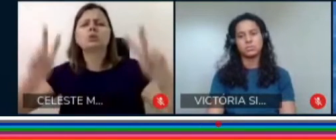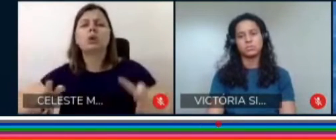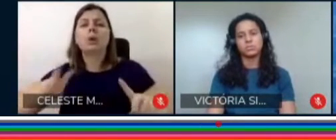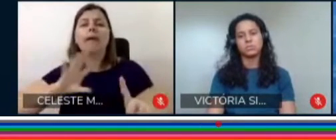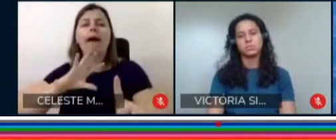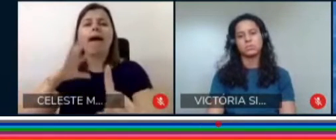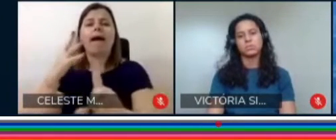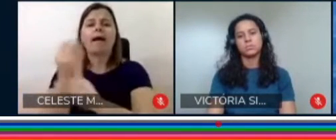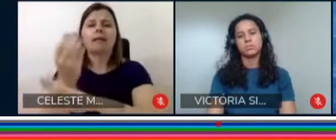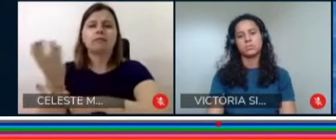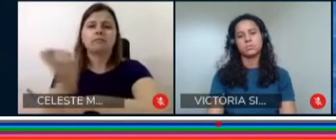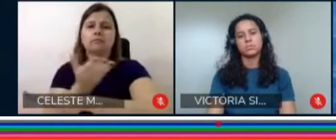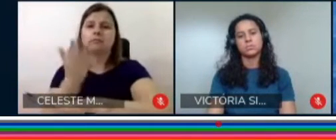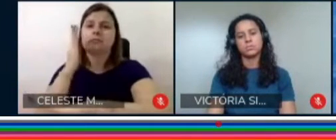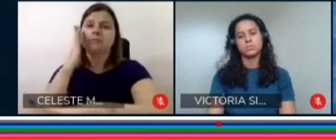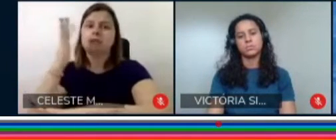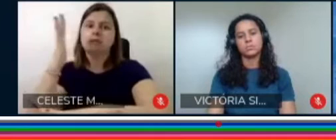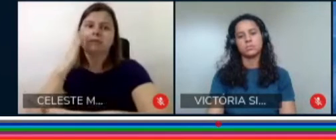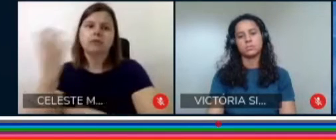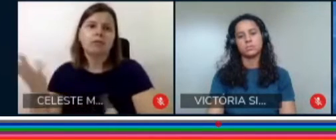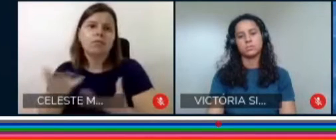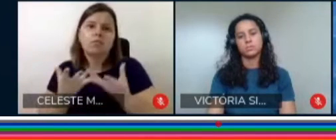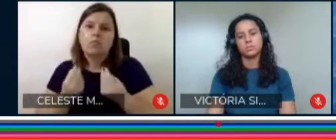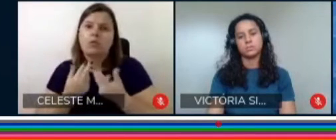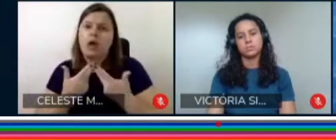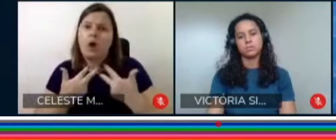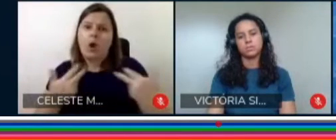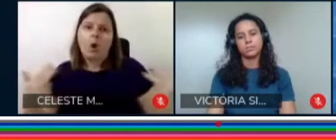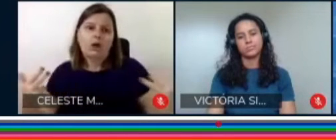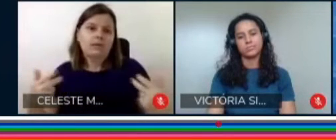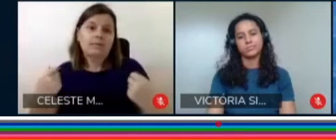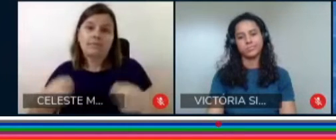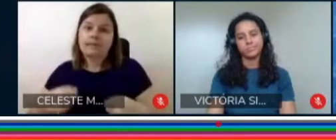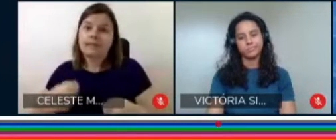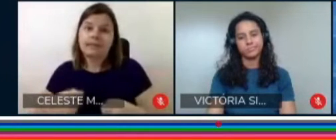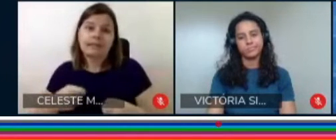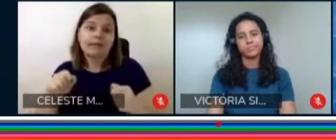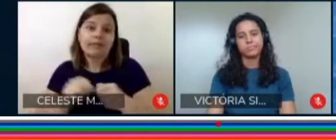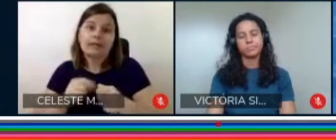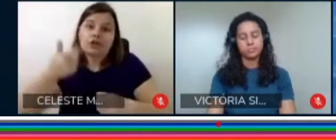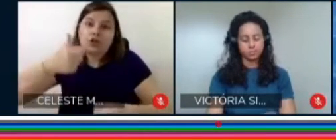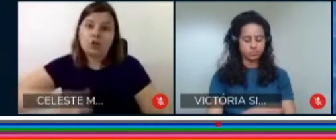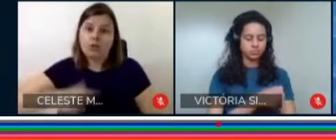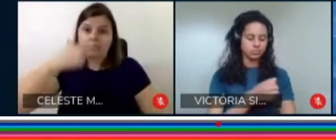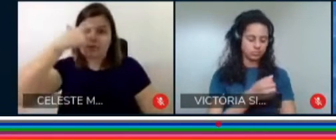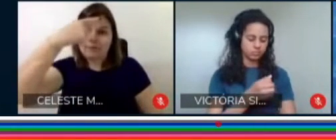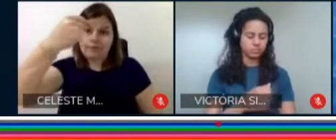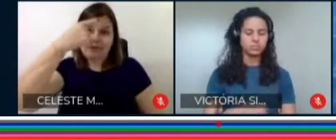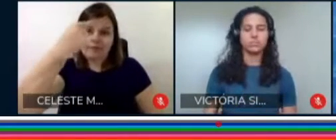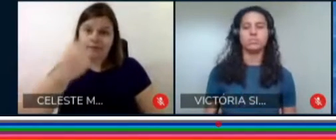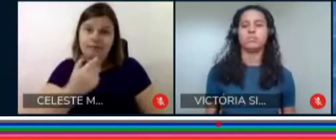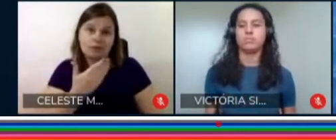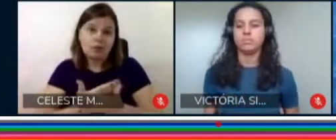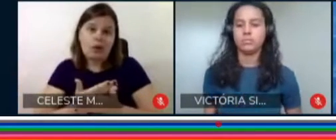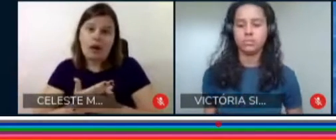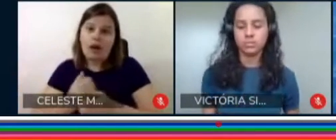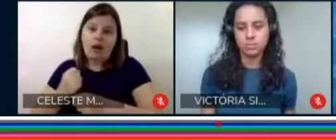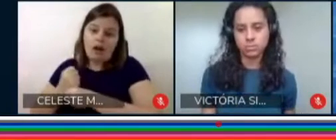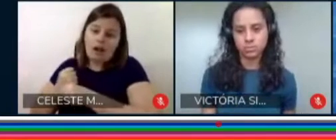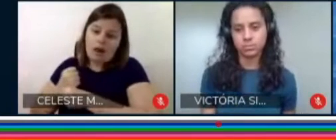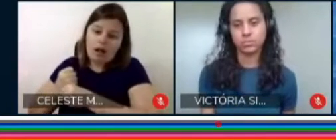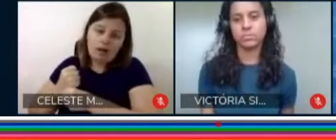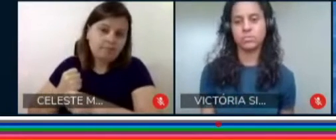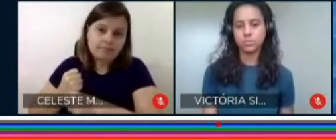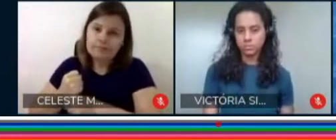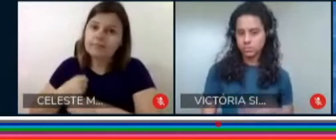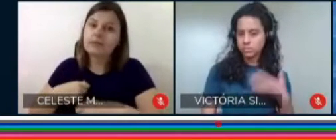o tamanho da arte contemporânea, a pessoa vai precisar de uma nova graduação para estudar só isso, vai passar a sua vida estudando. Então, eu